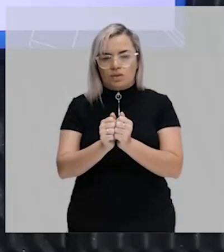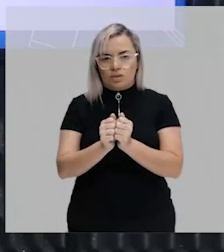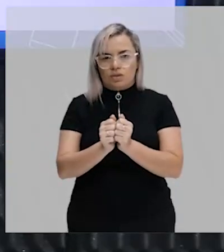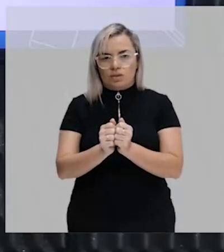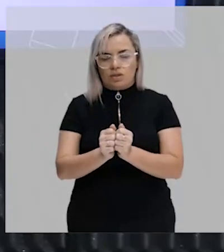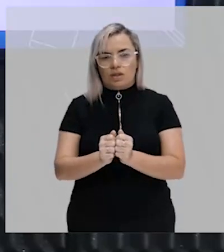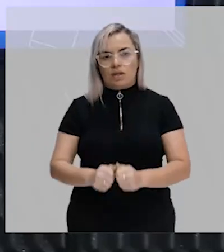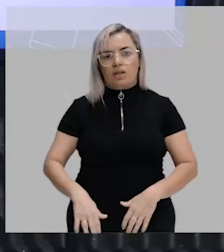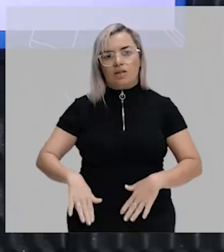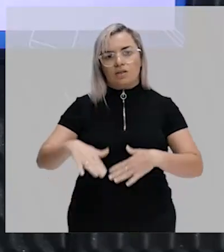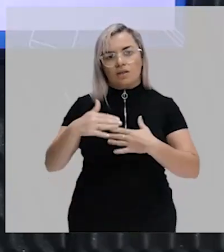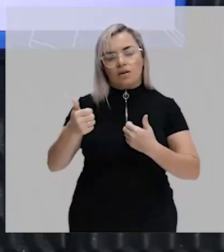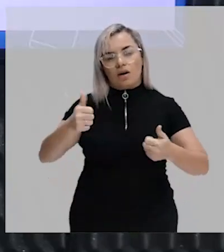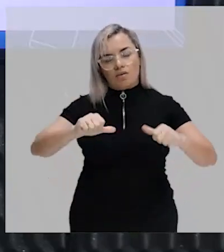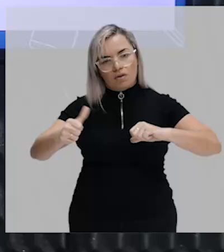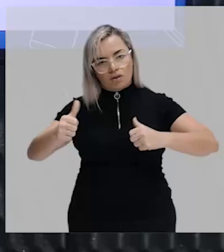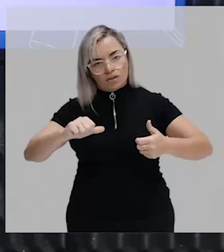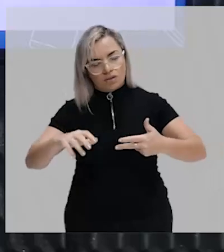Enem,